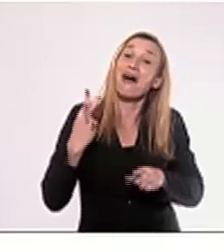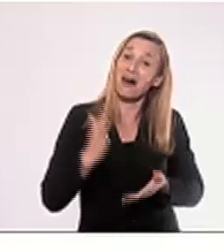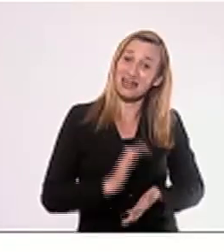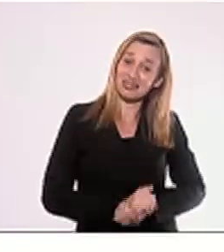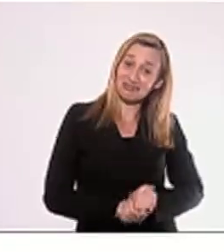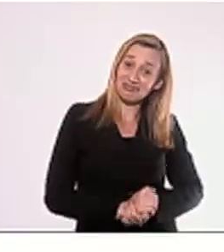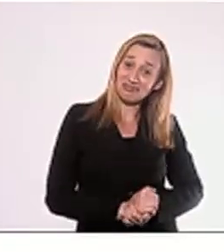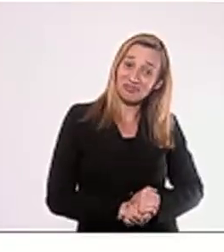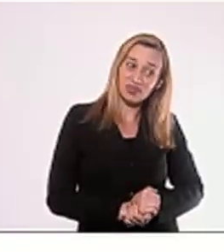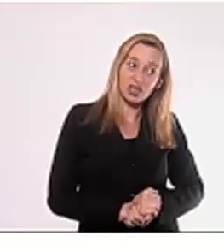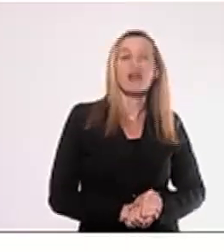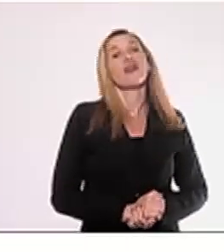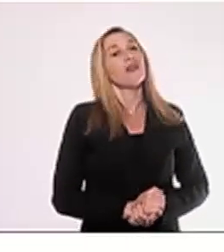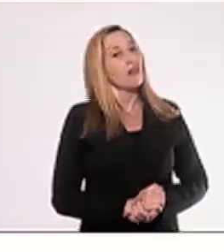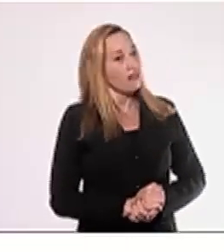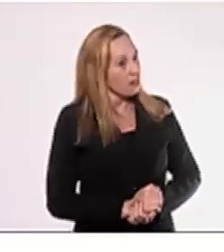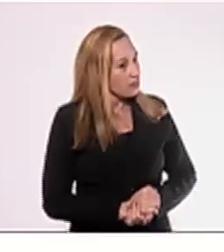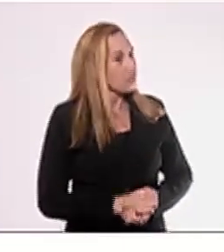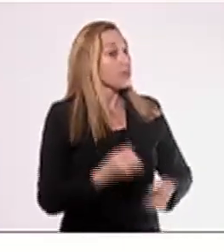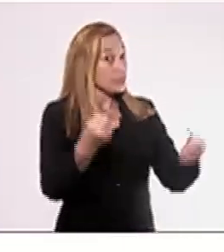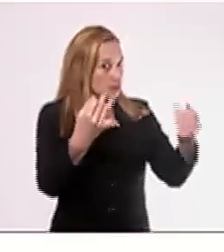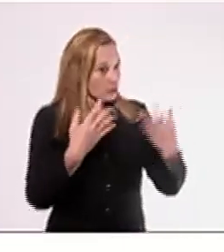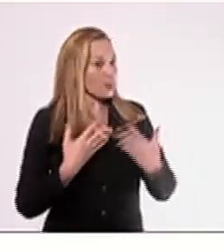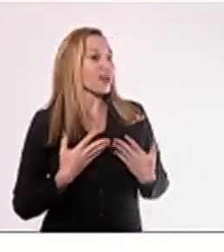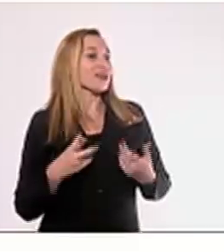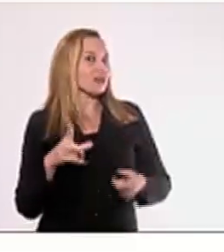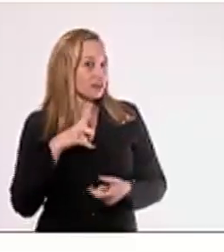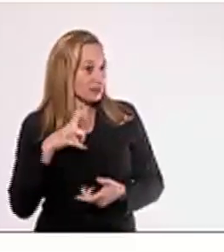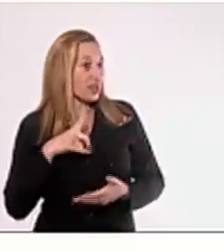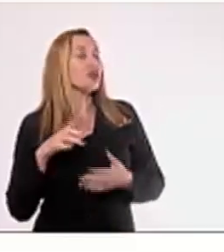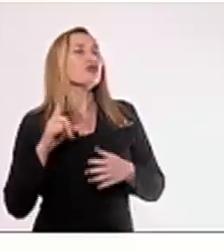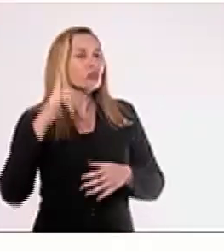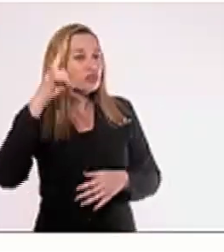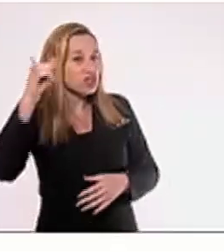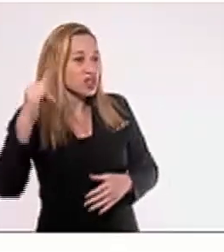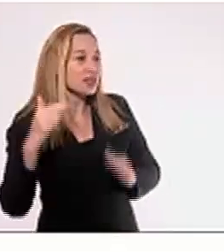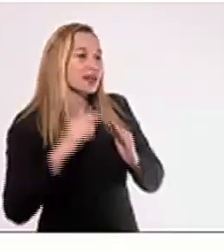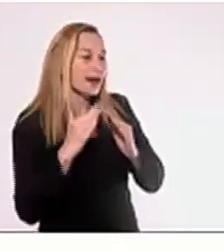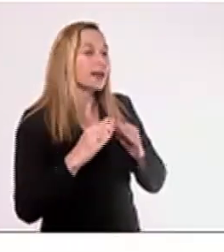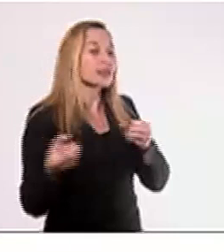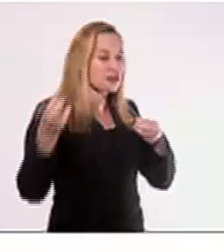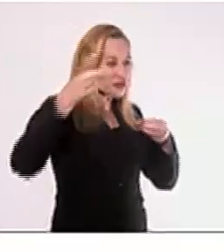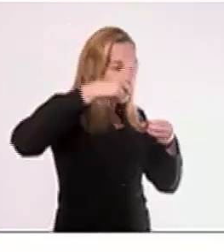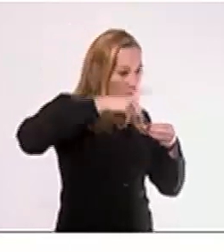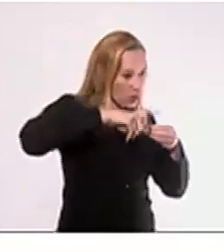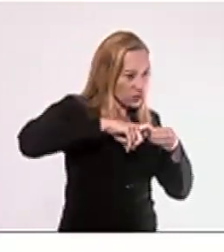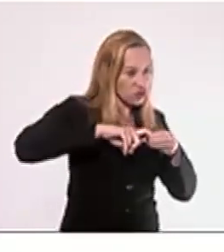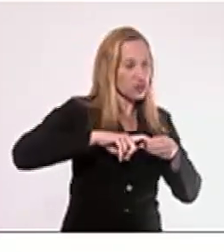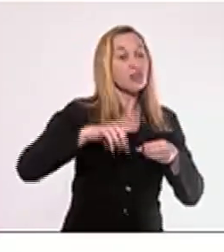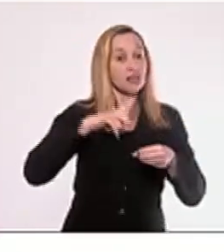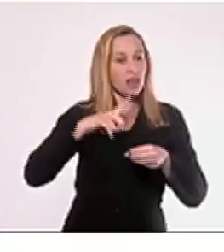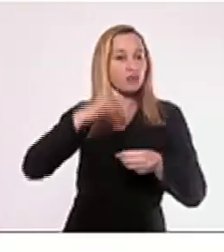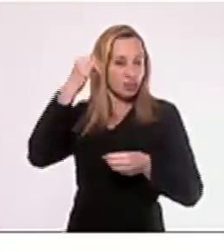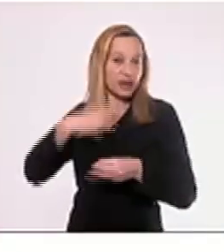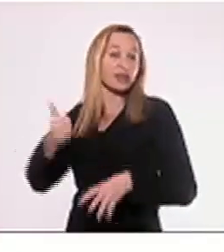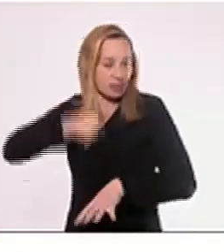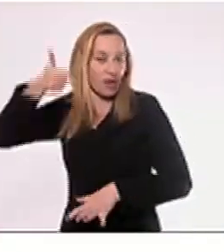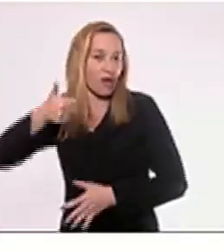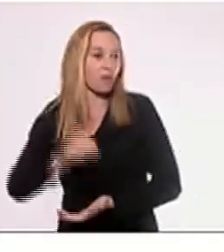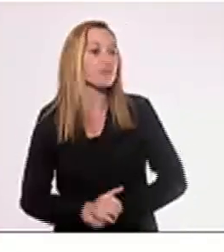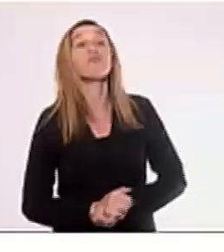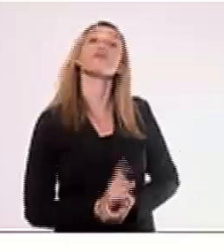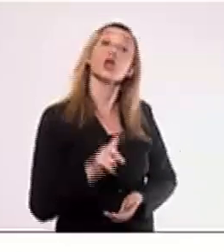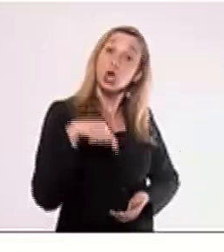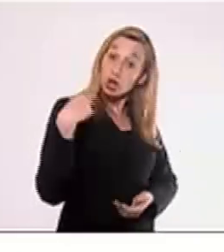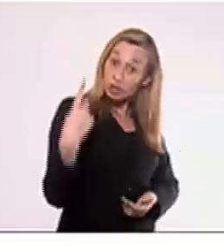tanto? Deve ter alguma explicação. E quem sabe um dia essa casa volte a ter uma explicação sobre isso. E